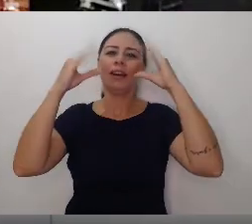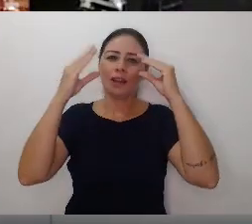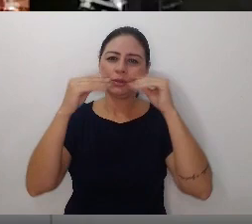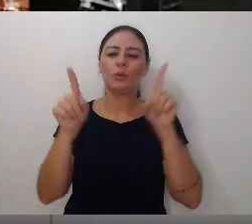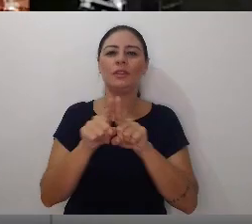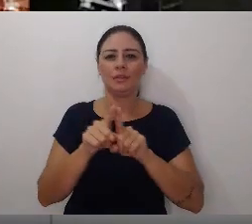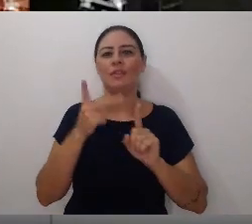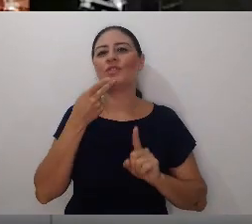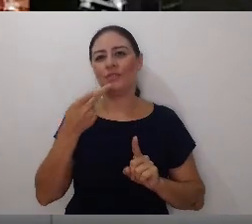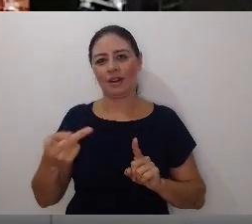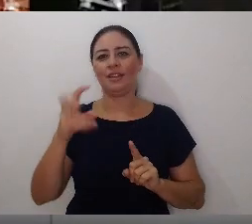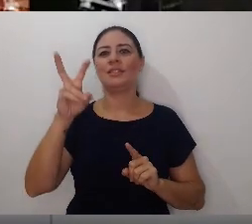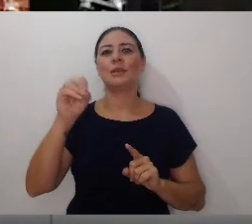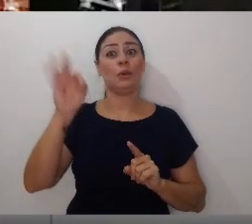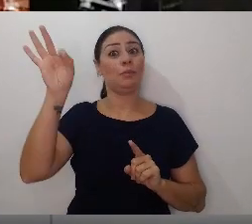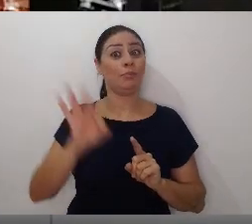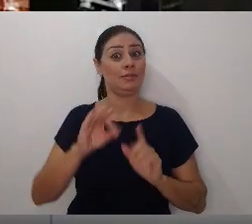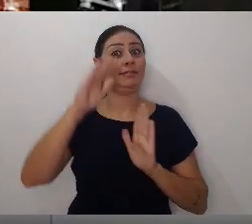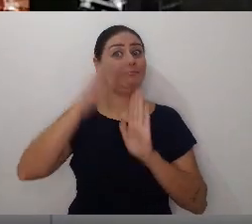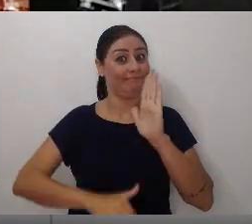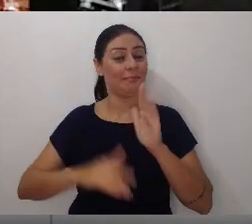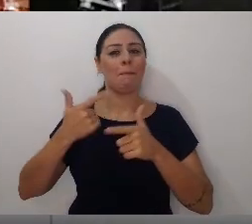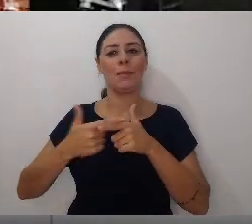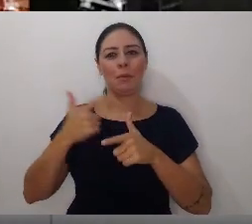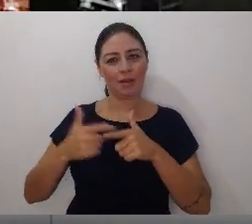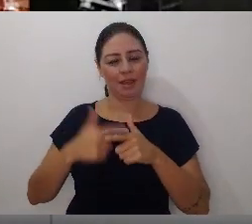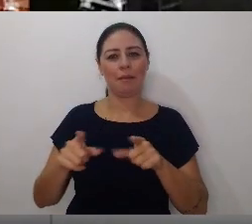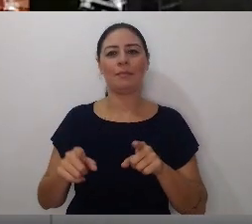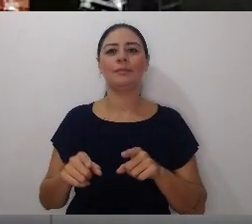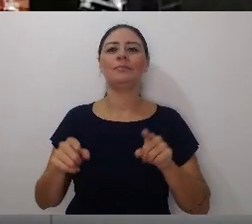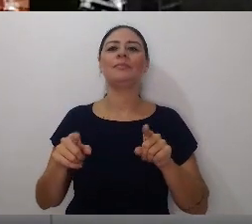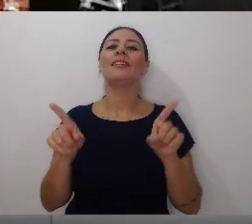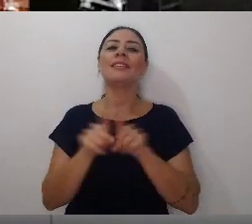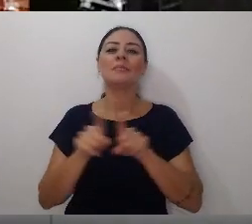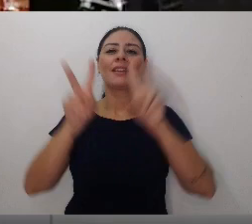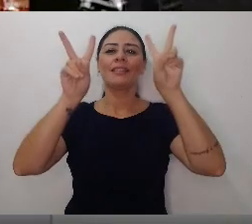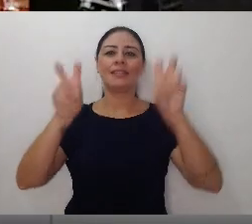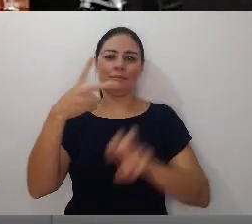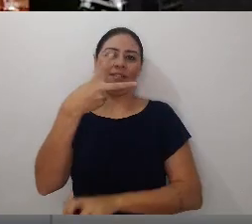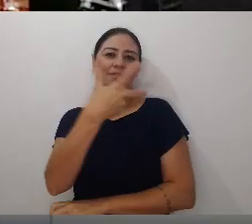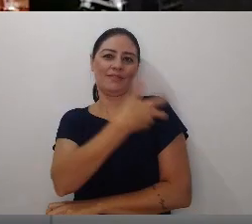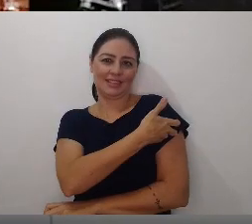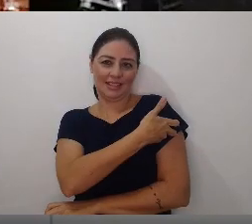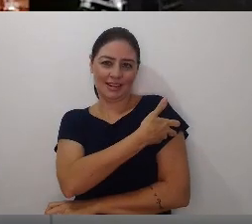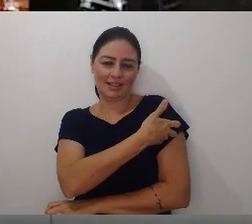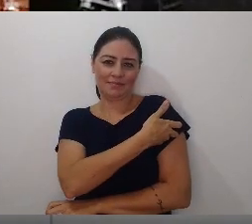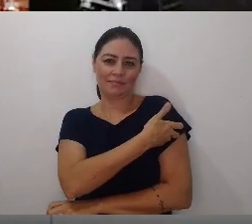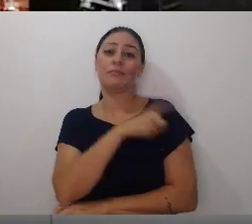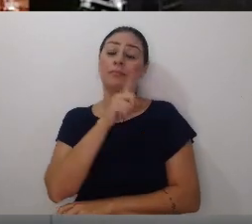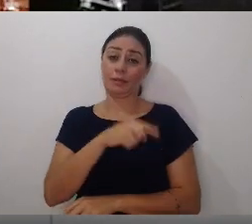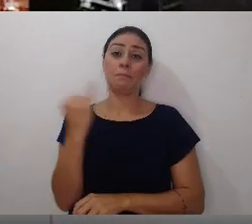do cuidado com a noite aí, que vai diminuir, acho que uns 50% talvez dos acidentes.